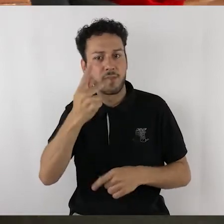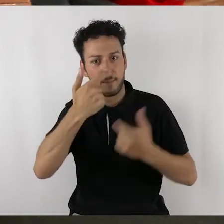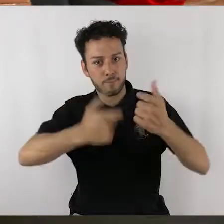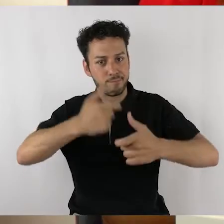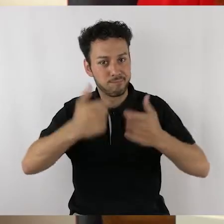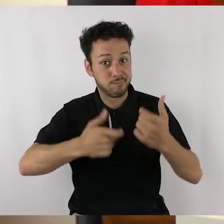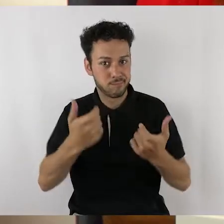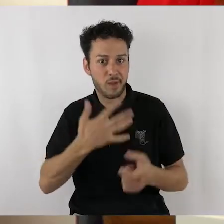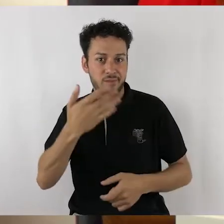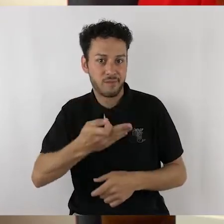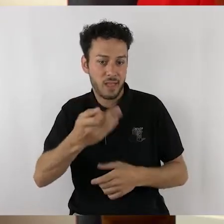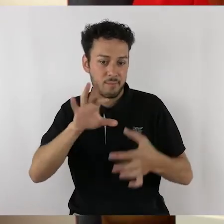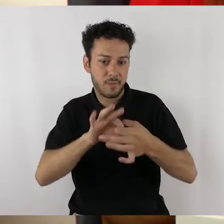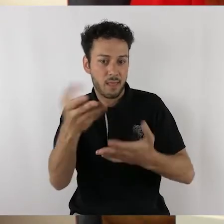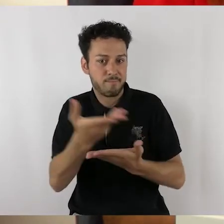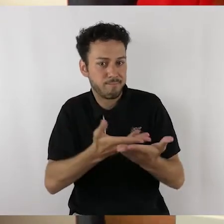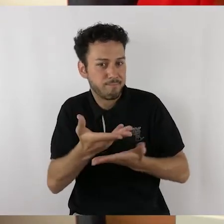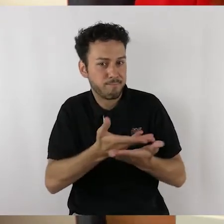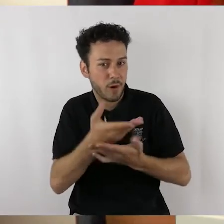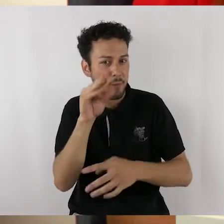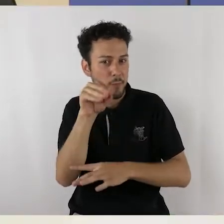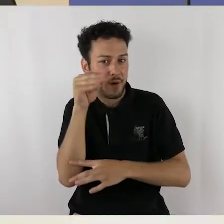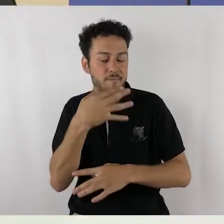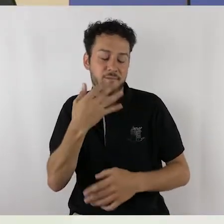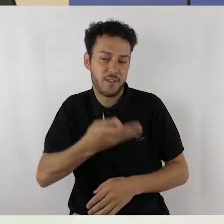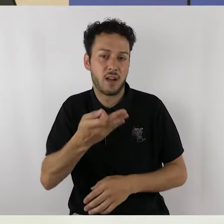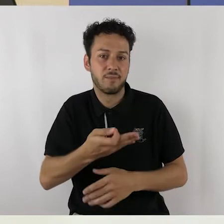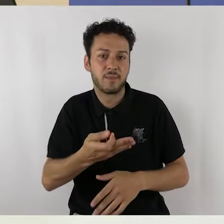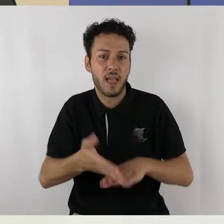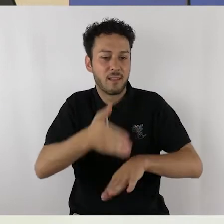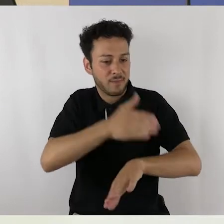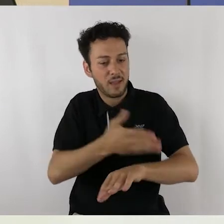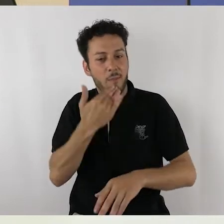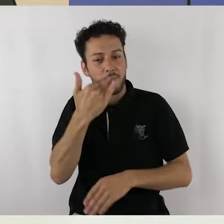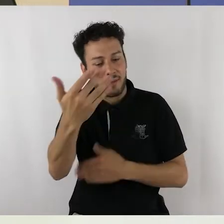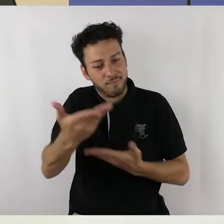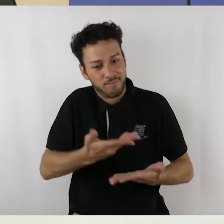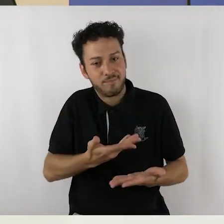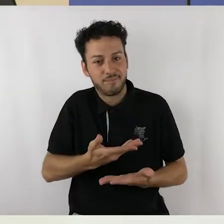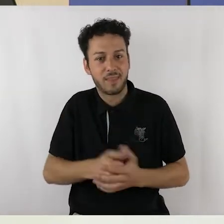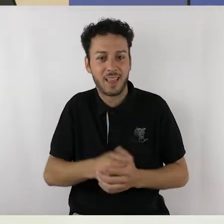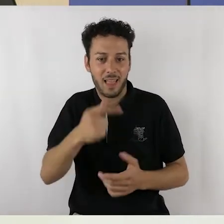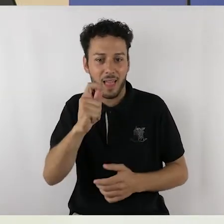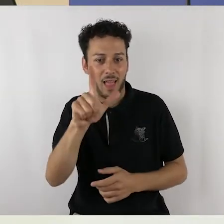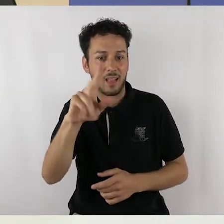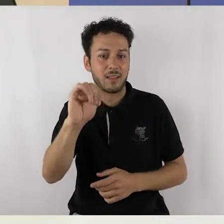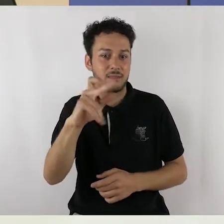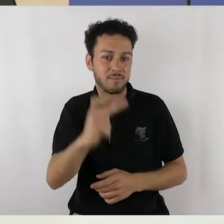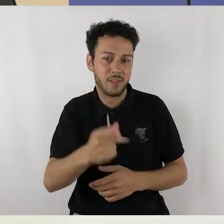na vida das pessoas e na sua relação com o banco não é assim é verdade mas obrigado pelo convite